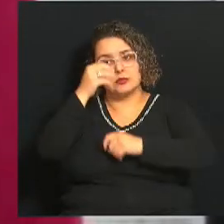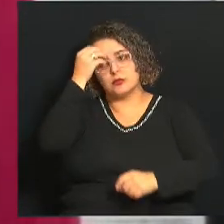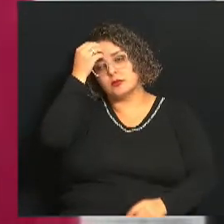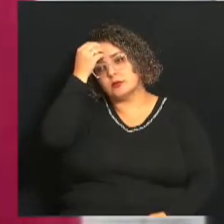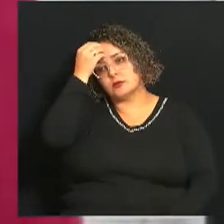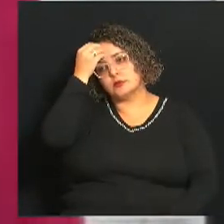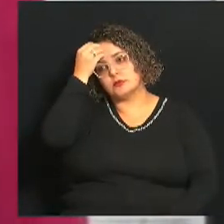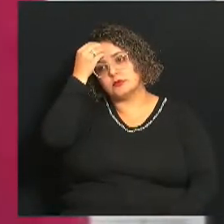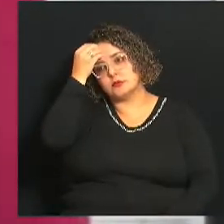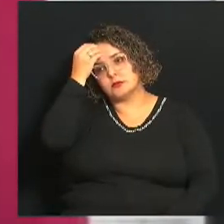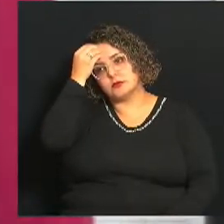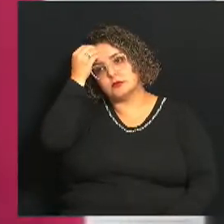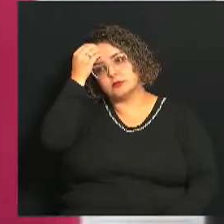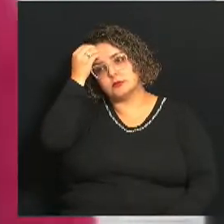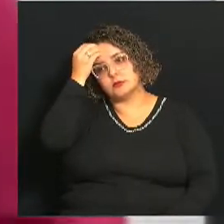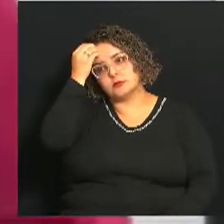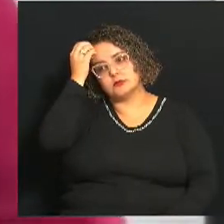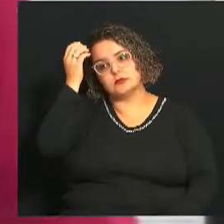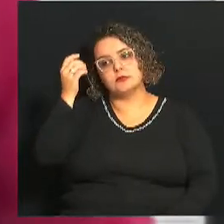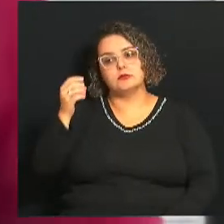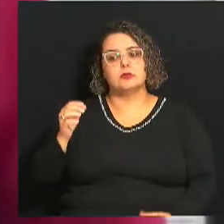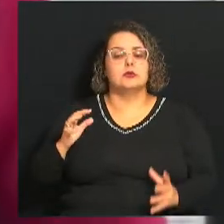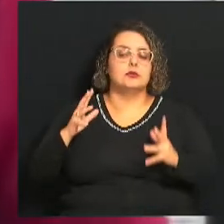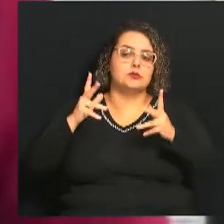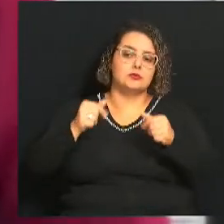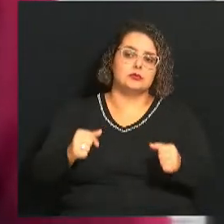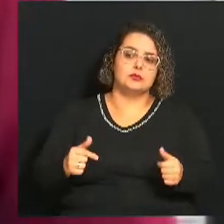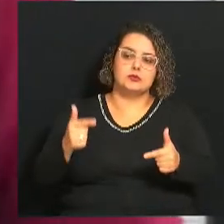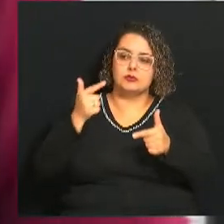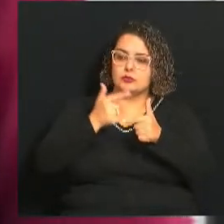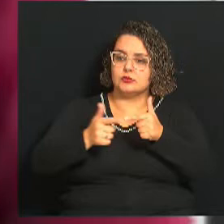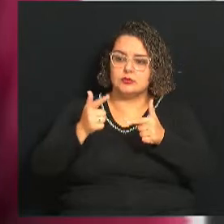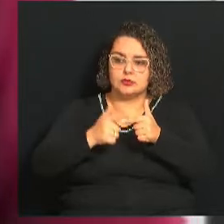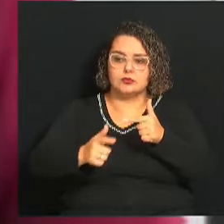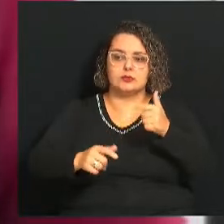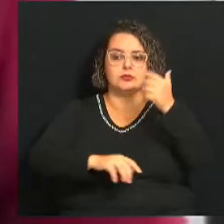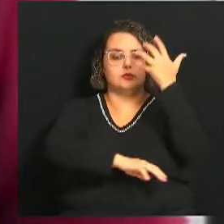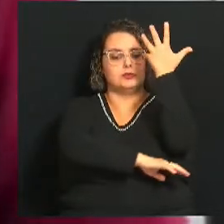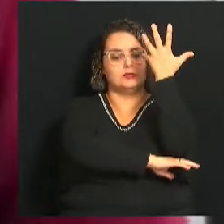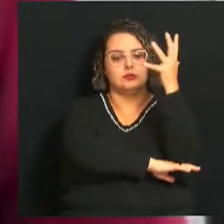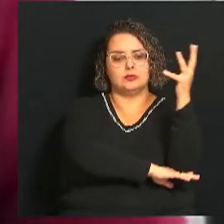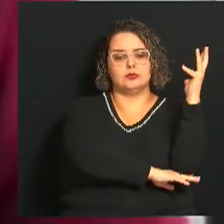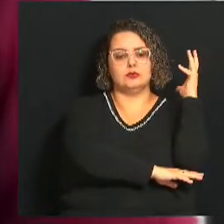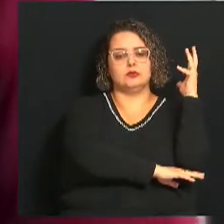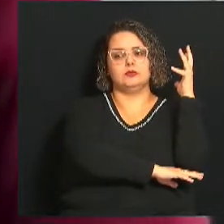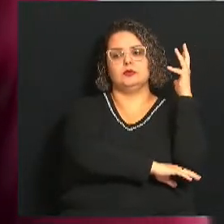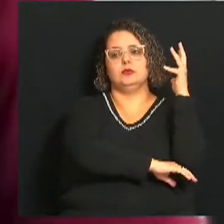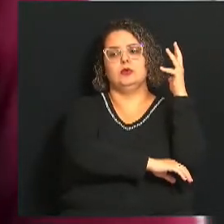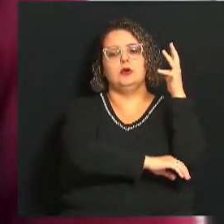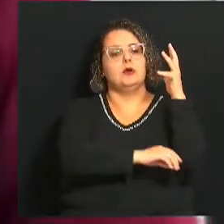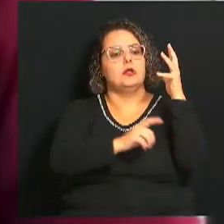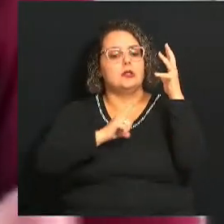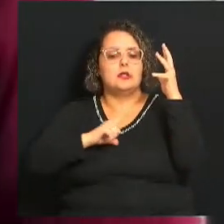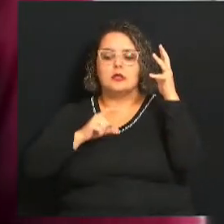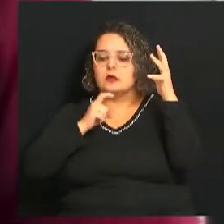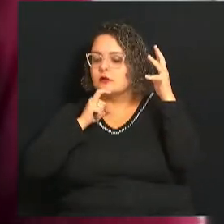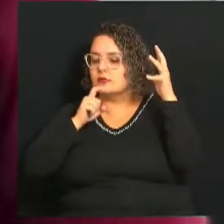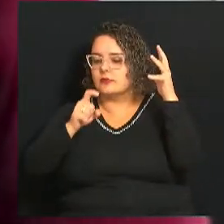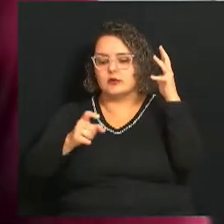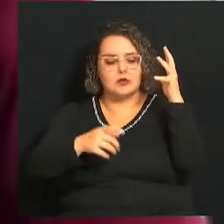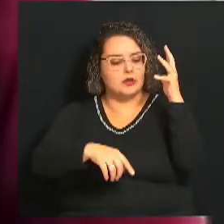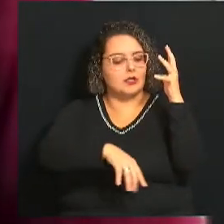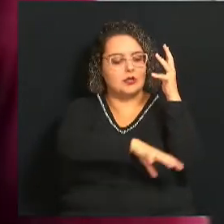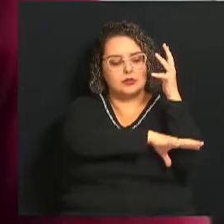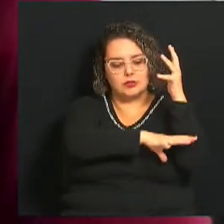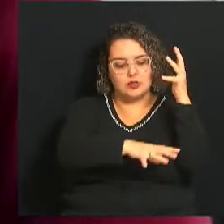porque que pesa esses transtornos, tem a sombra, tem o verde que todos querem, então esse conflito